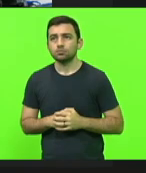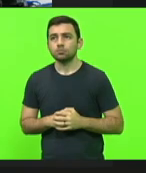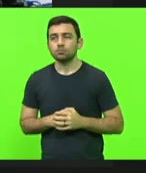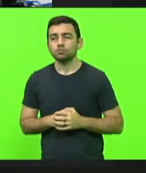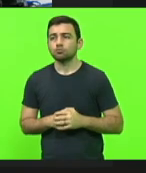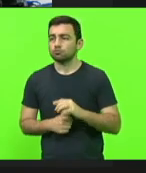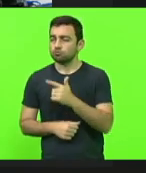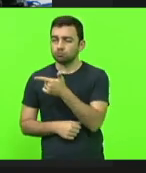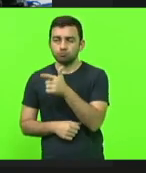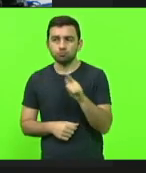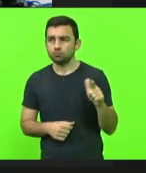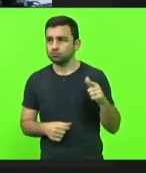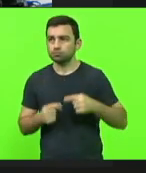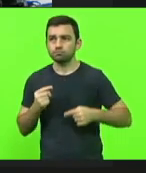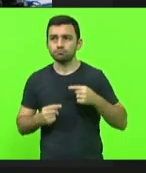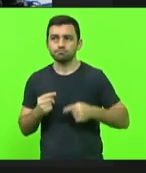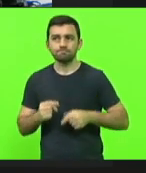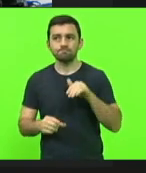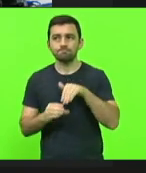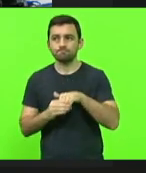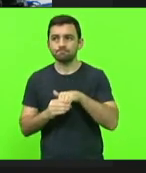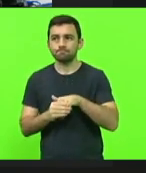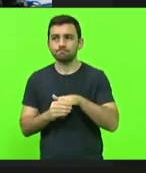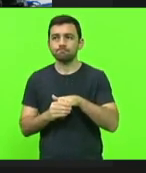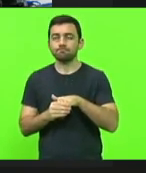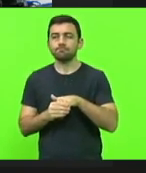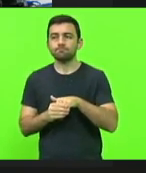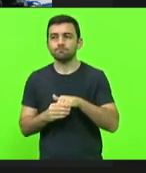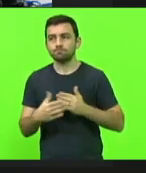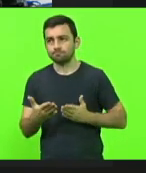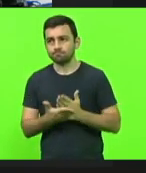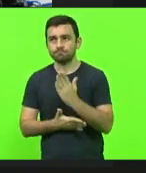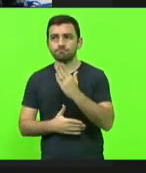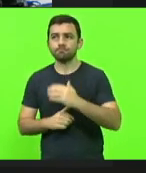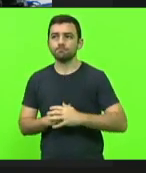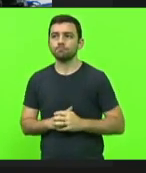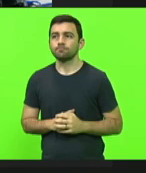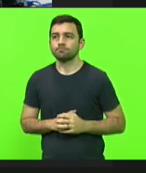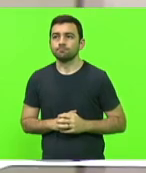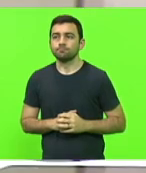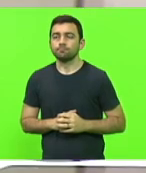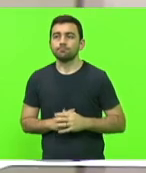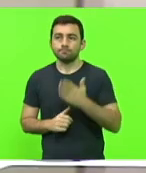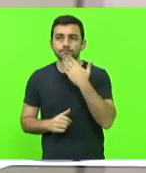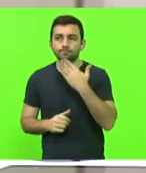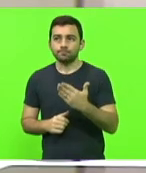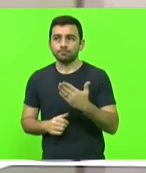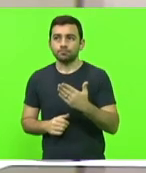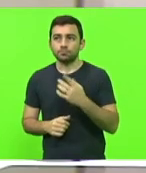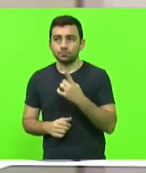Não havendo quem queira discutir, em votação. Aprovado. Requerimento